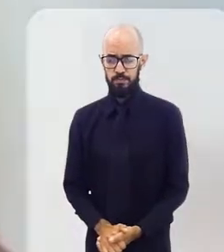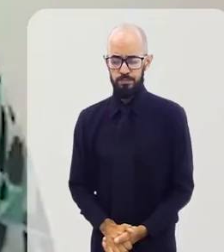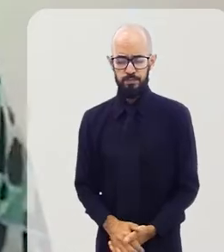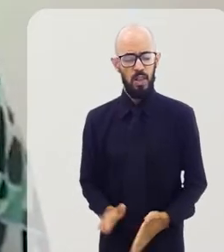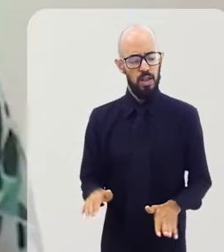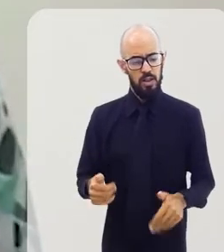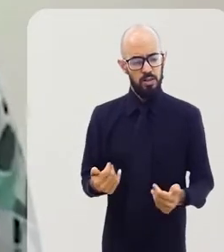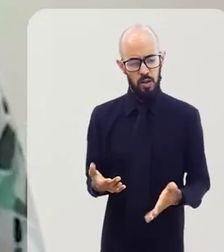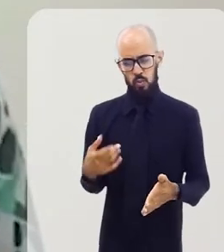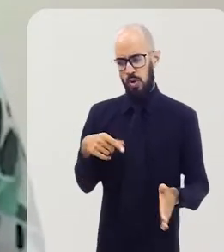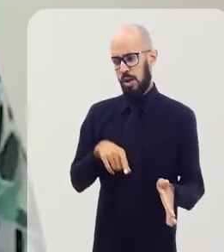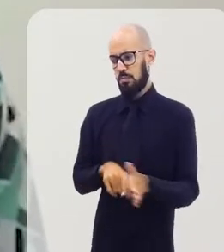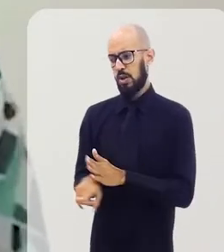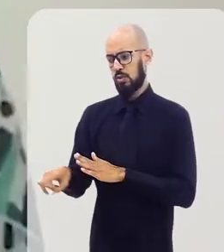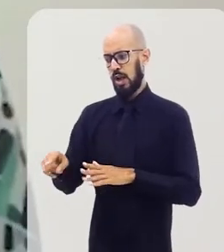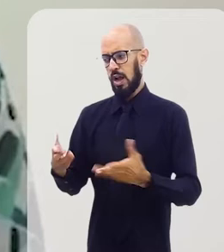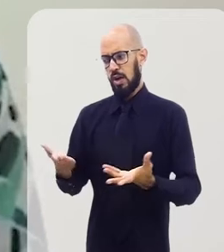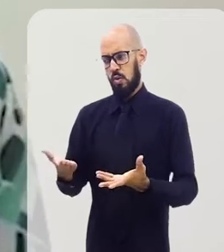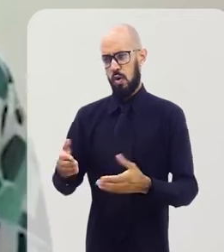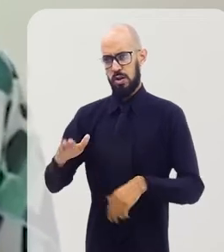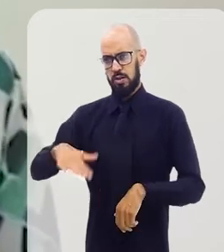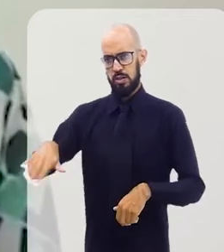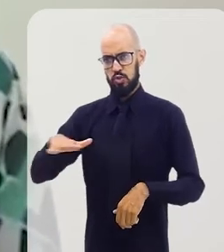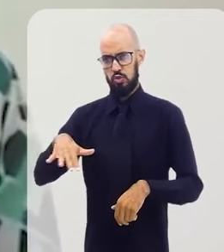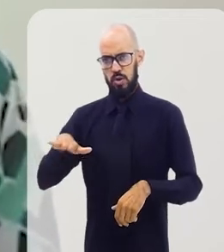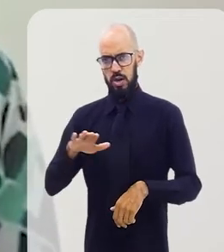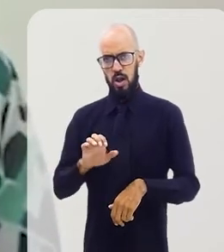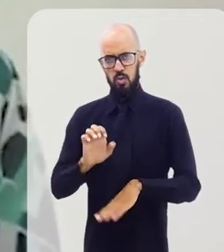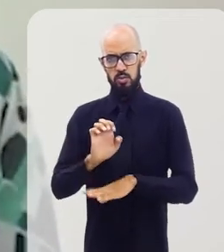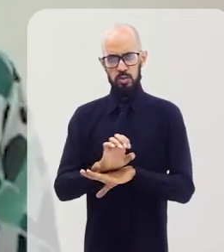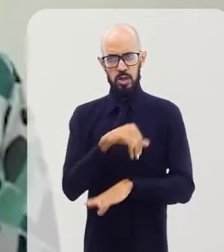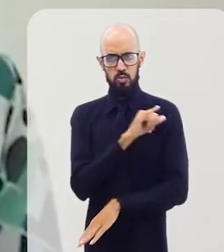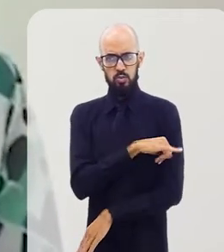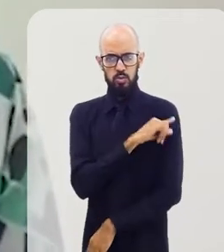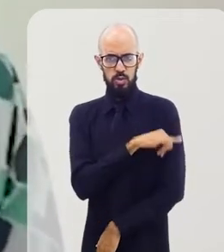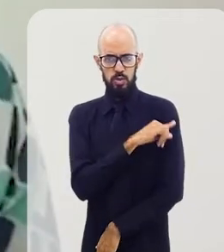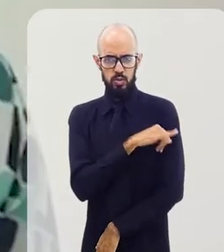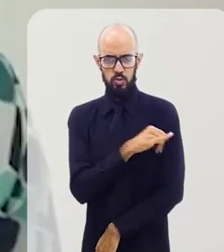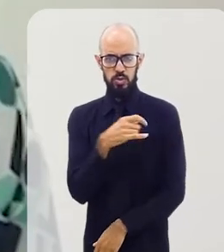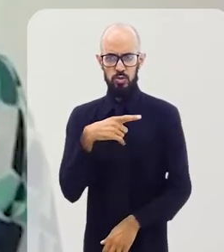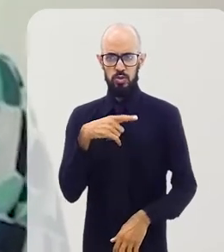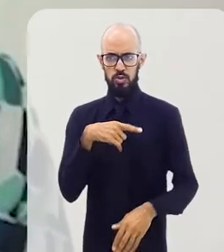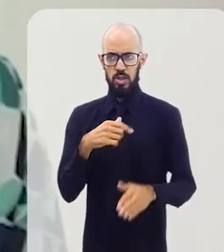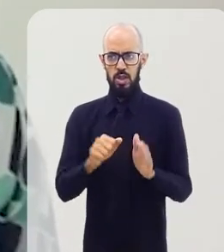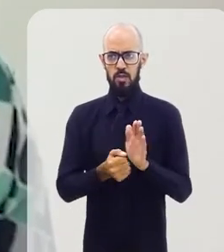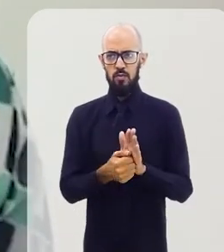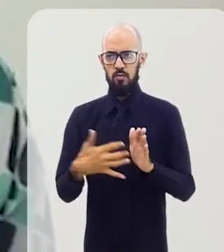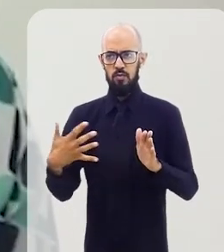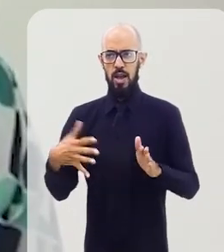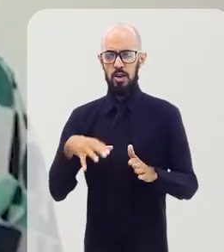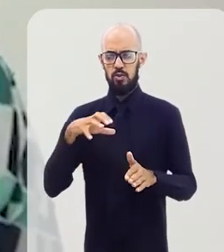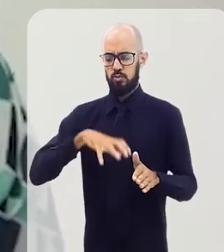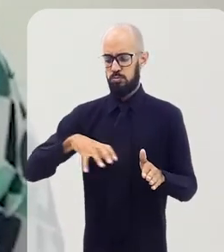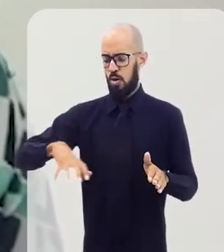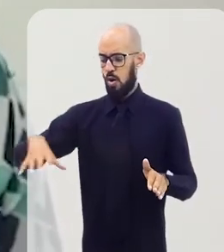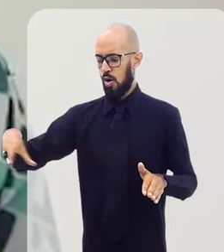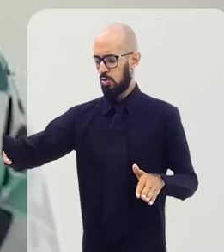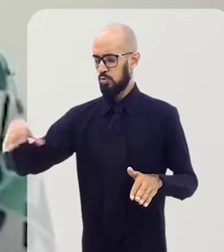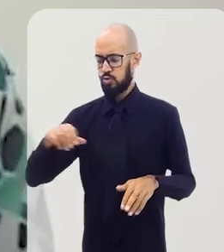aí, entrando especificamente nessa questão regional, falando do estado do Rio de Janeiro, a gente tem aqui diversos polos de